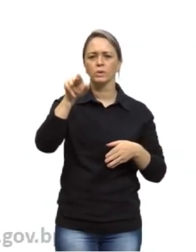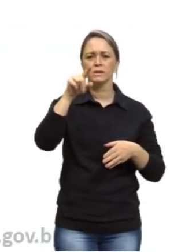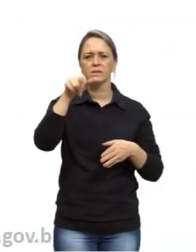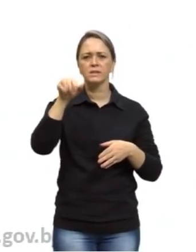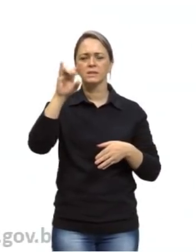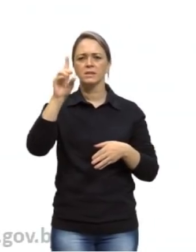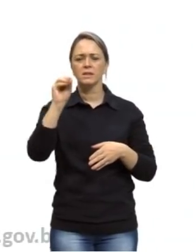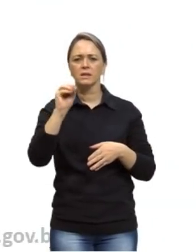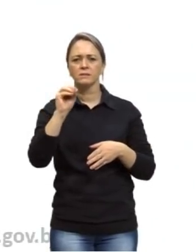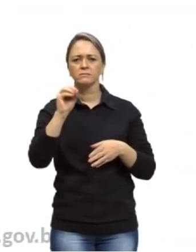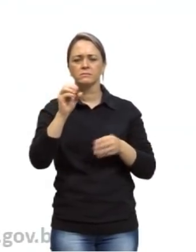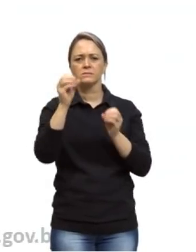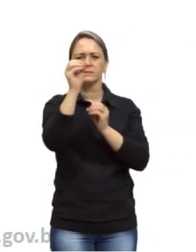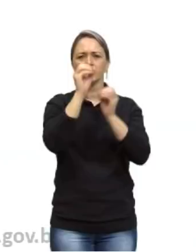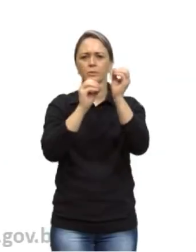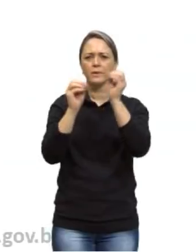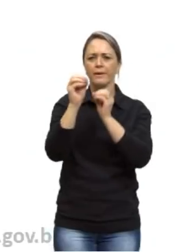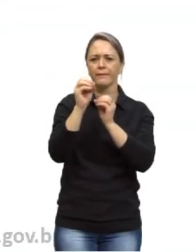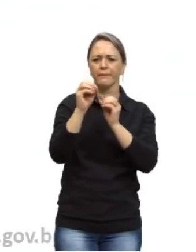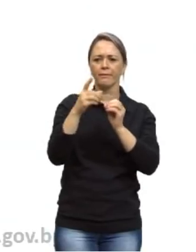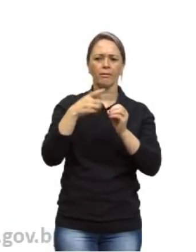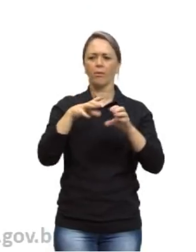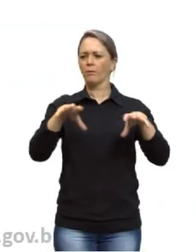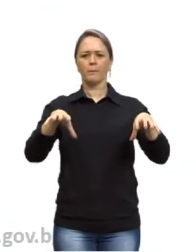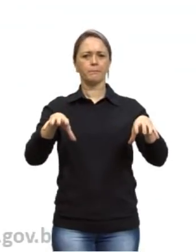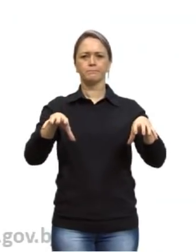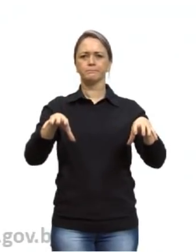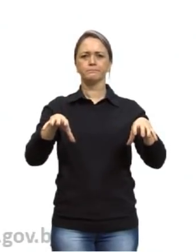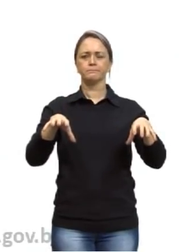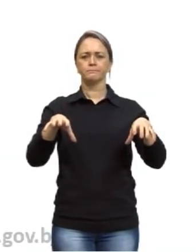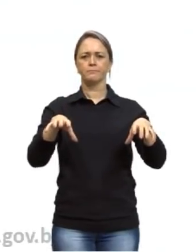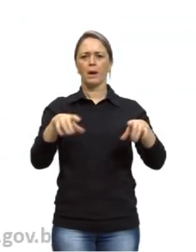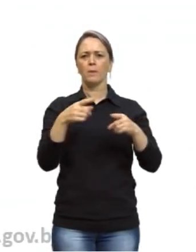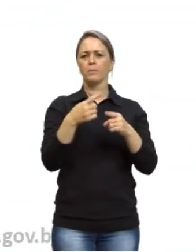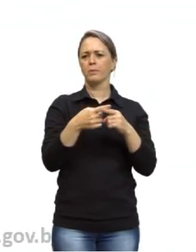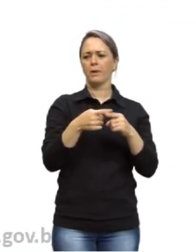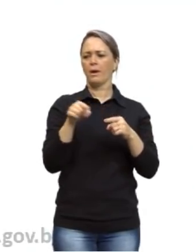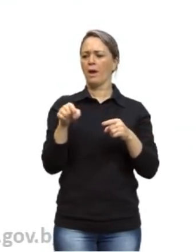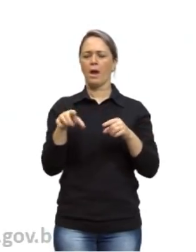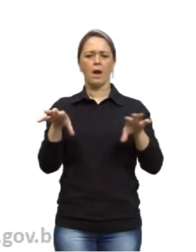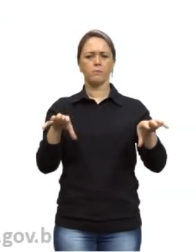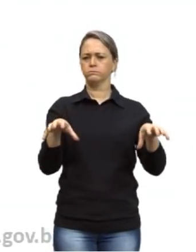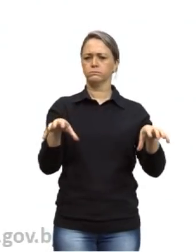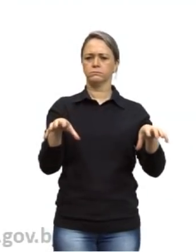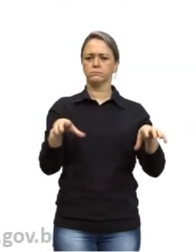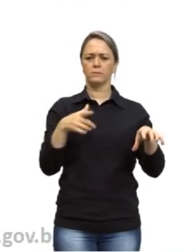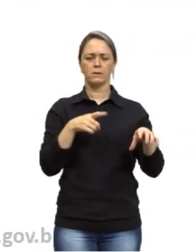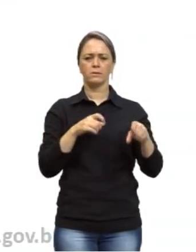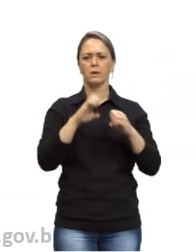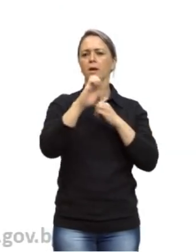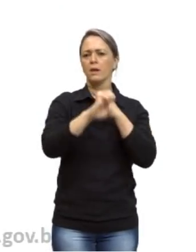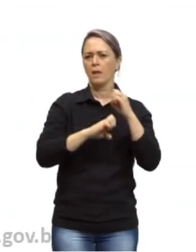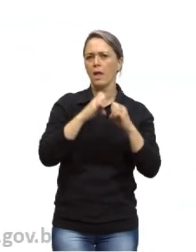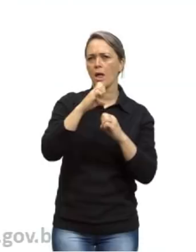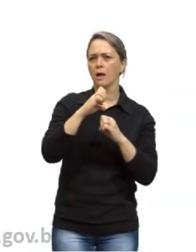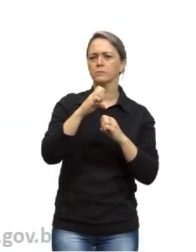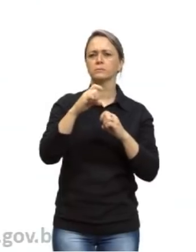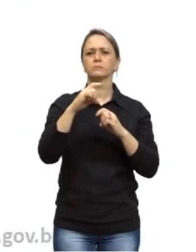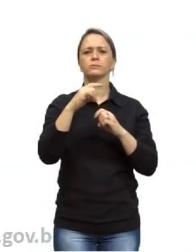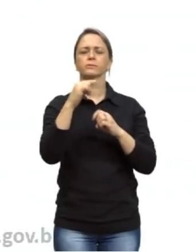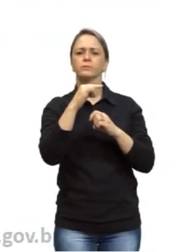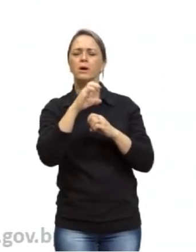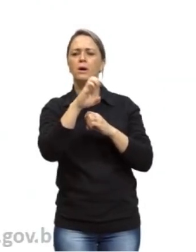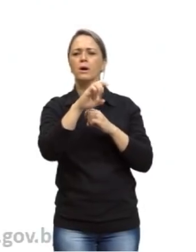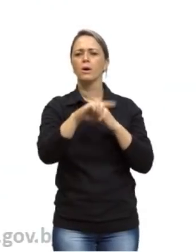nós temos moléculas apolares mas não é porque ela é apolar que ela não tem elétrons e prótons ou seja